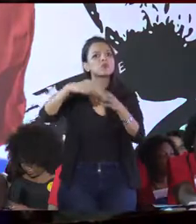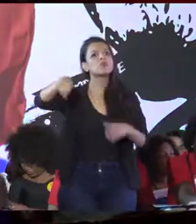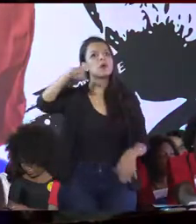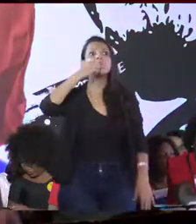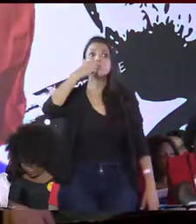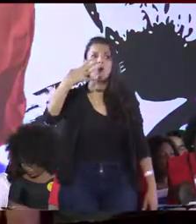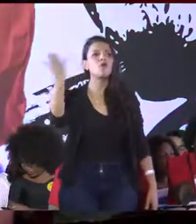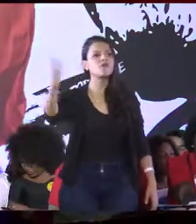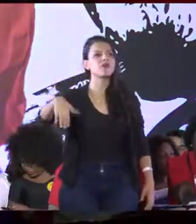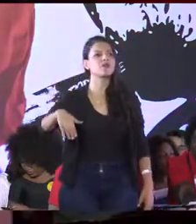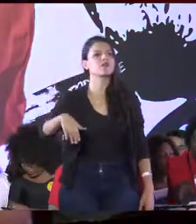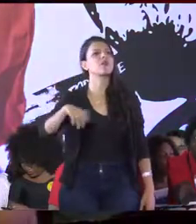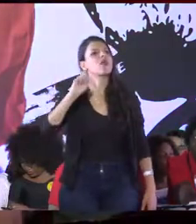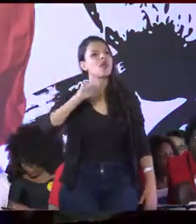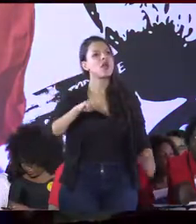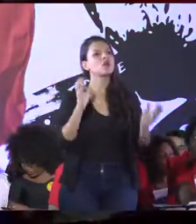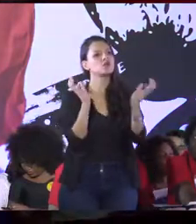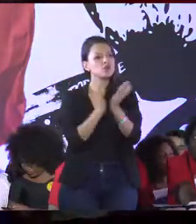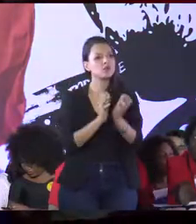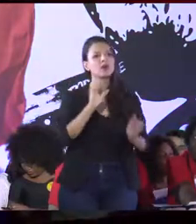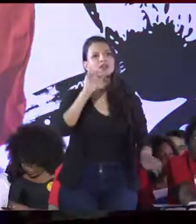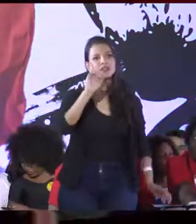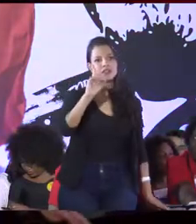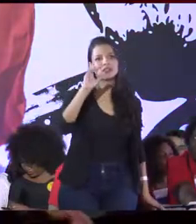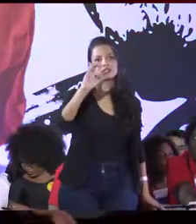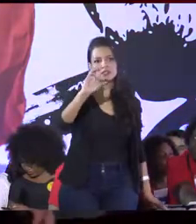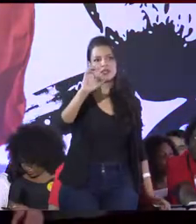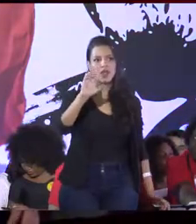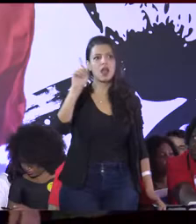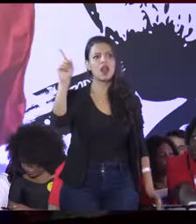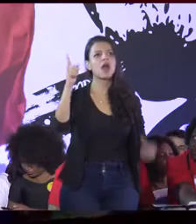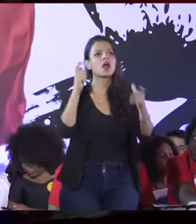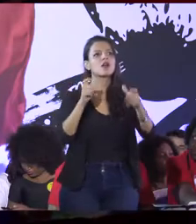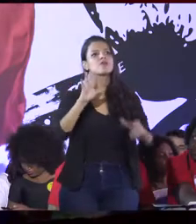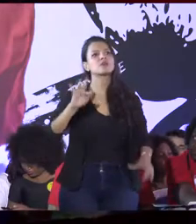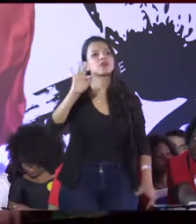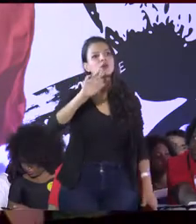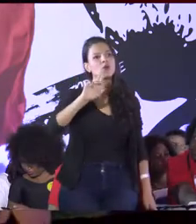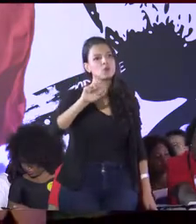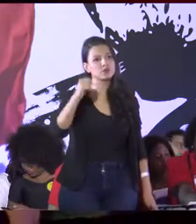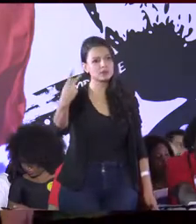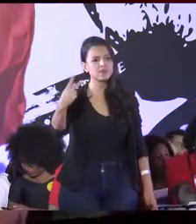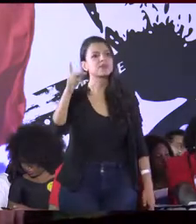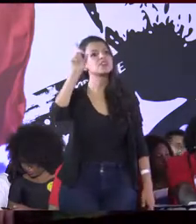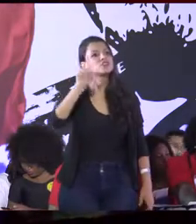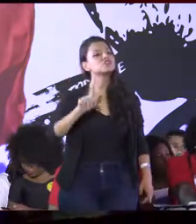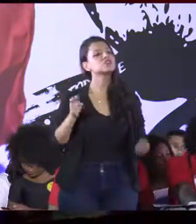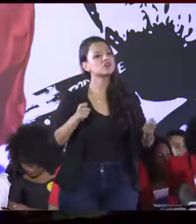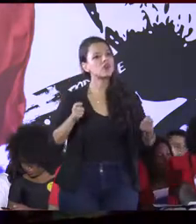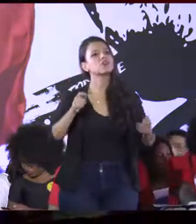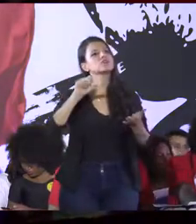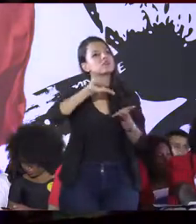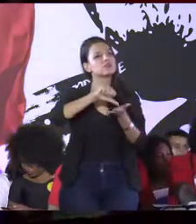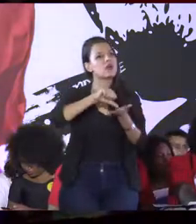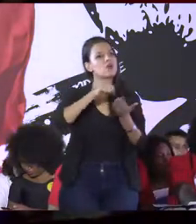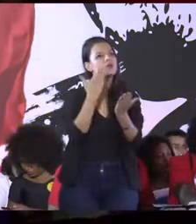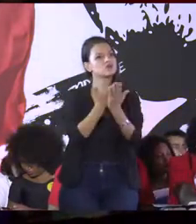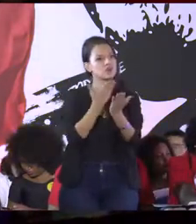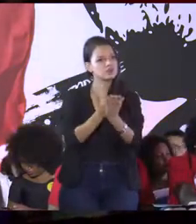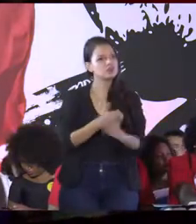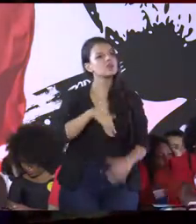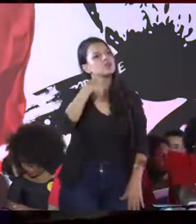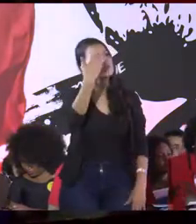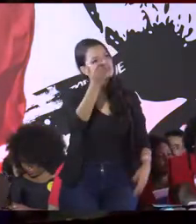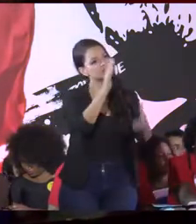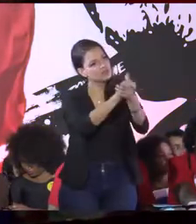esteja aqui, que é a turma do DCE da USP, do Diretório Central dos Estudantes, e do balaio. Então, saudar também a